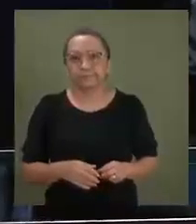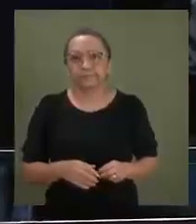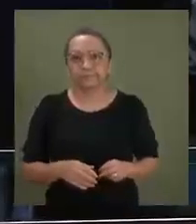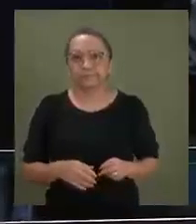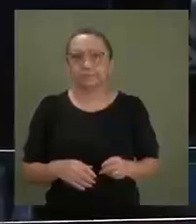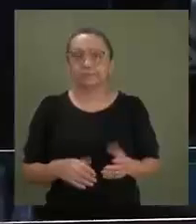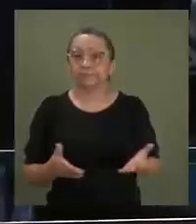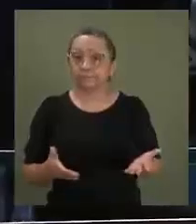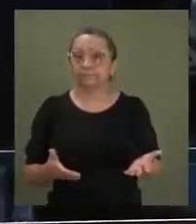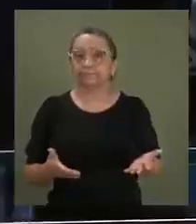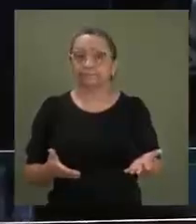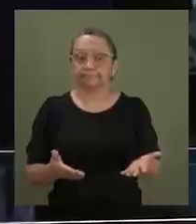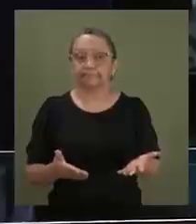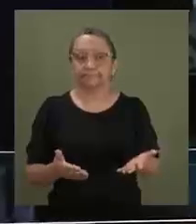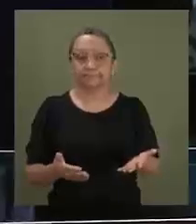E, a partir daí,